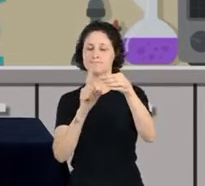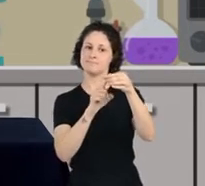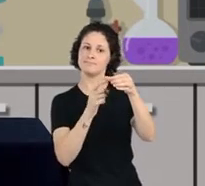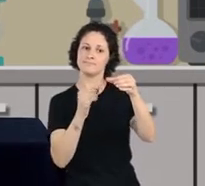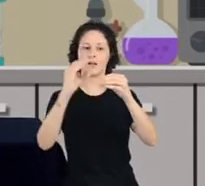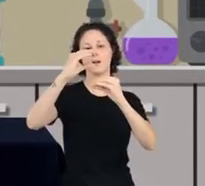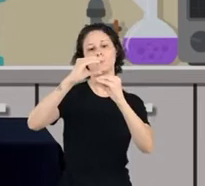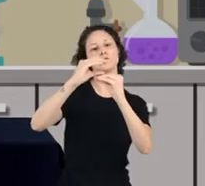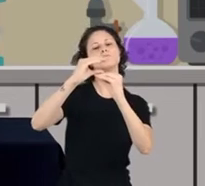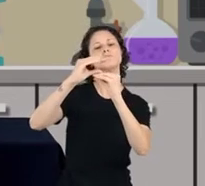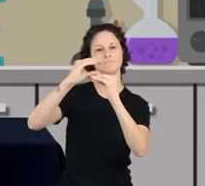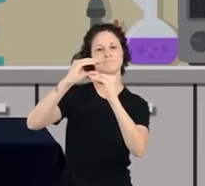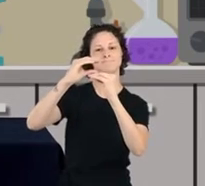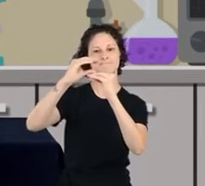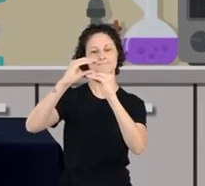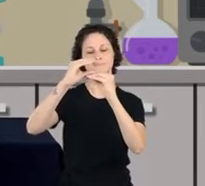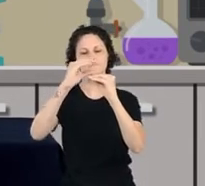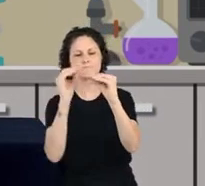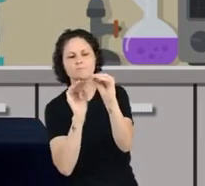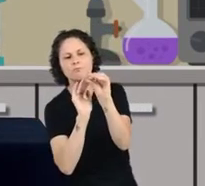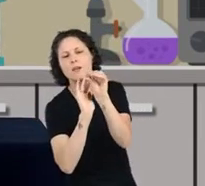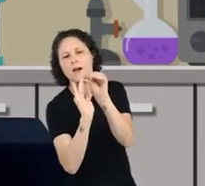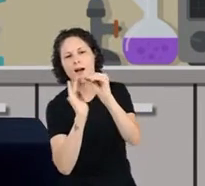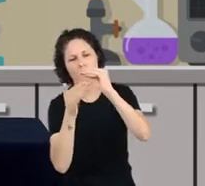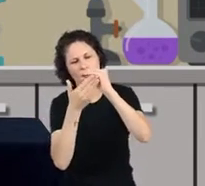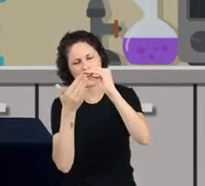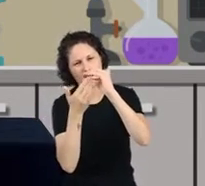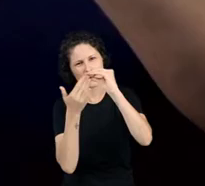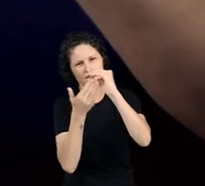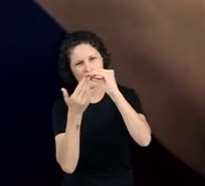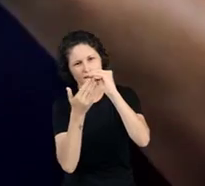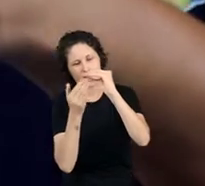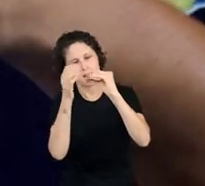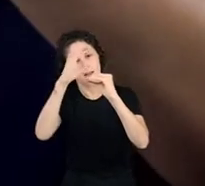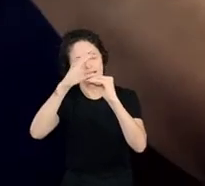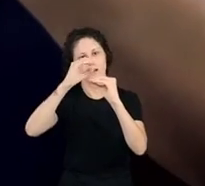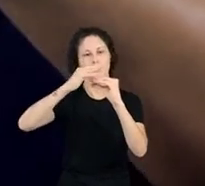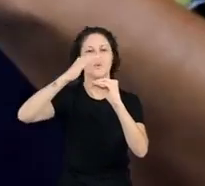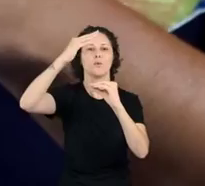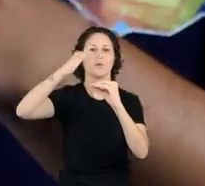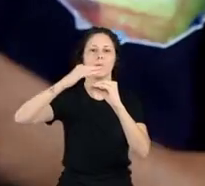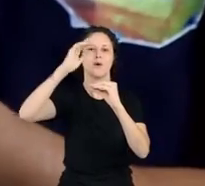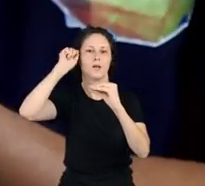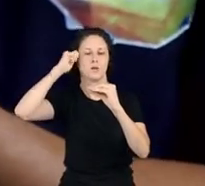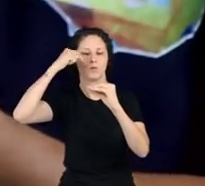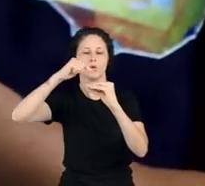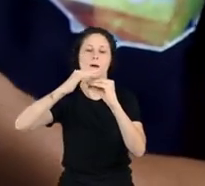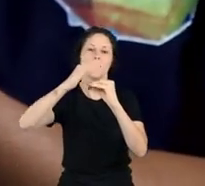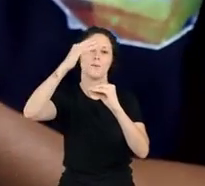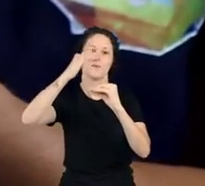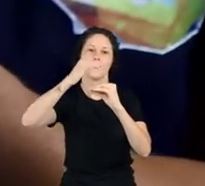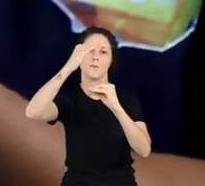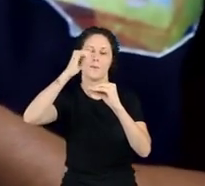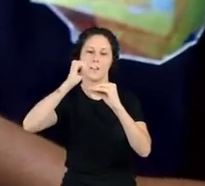formou essa mistura aqui heterogênea. Tem duas fases praticamente aqui. Nós temos aqui uma região mais escura e aqui no fundo,